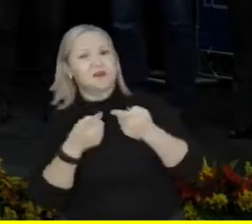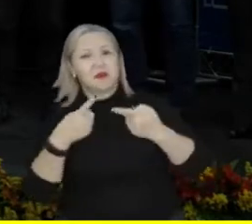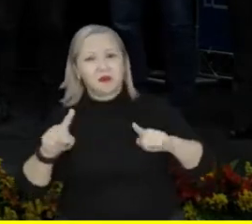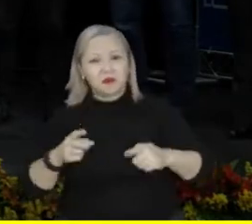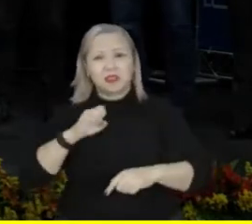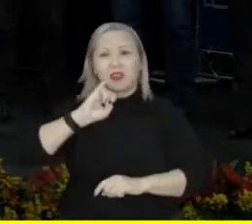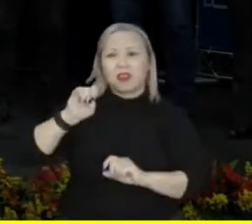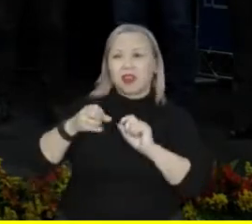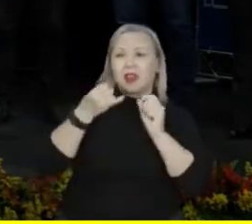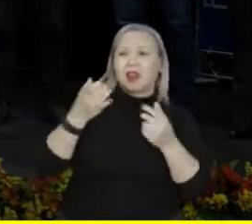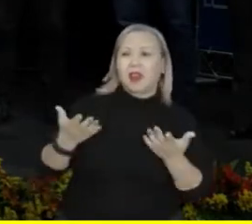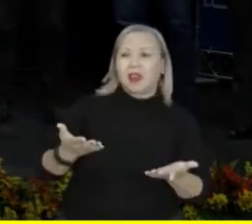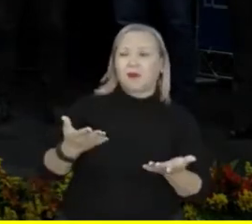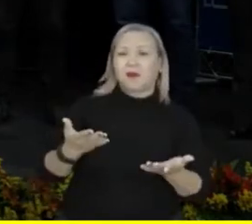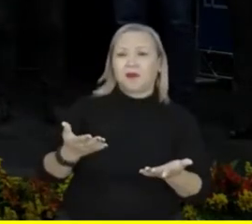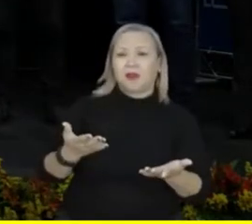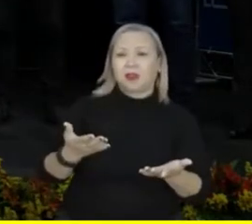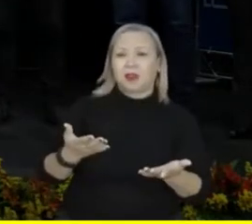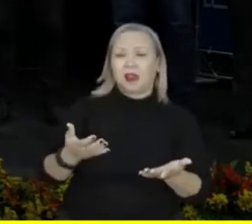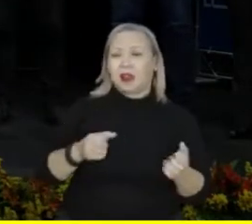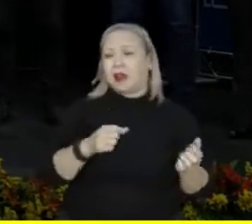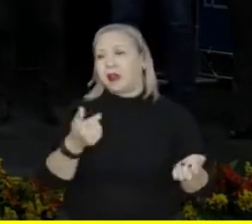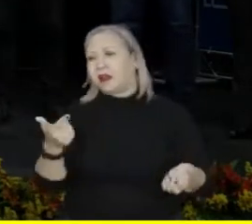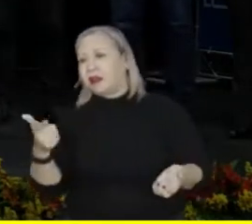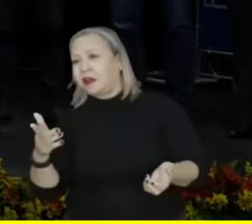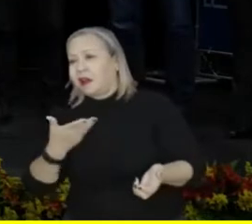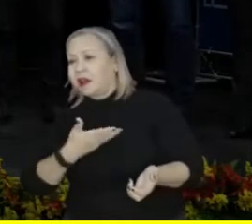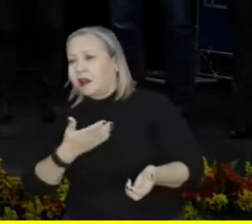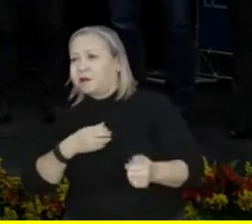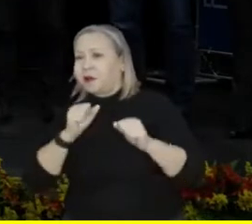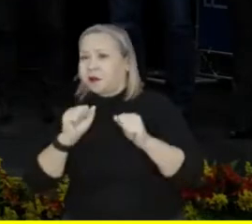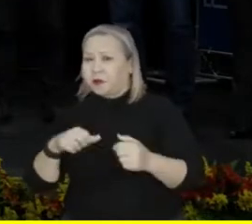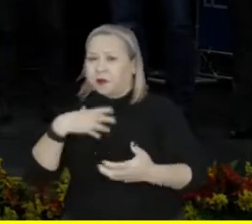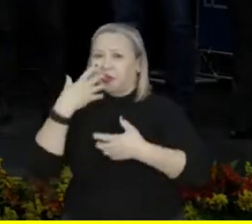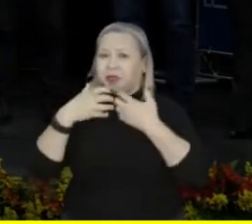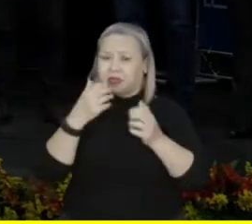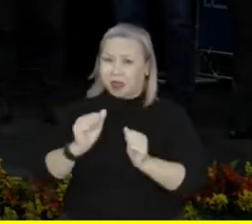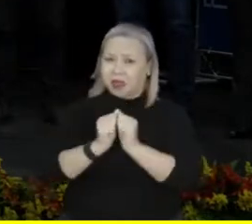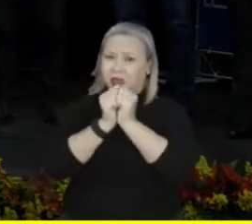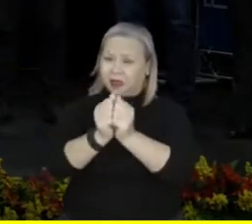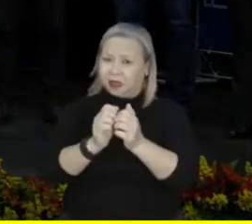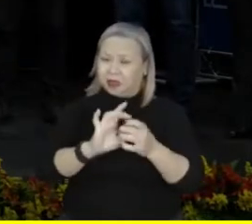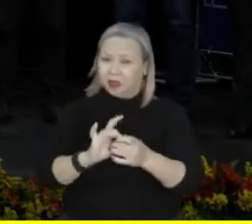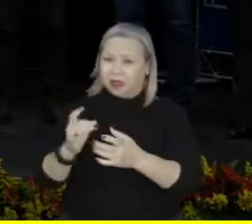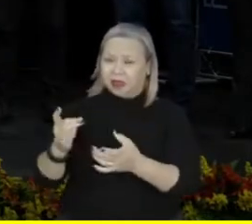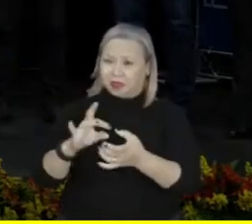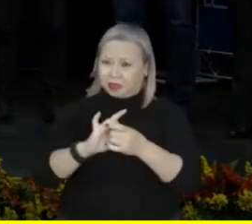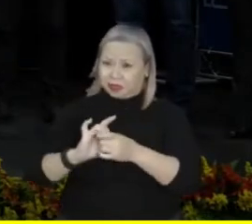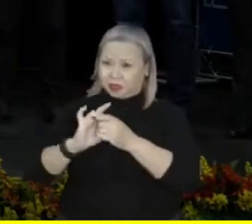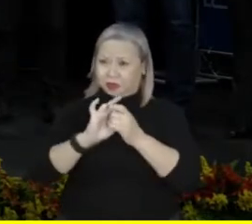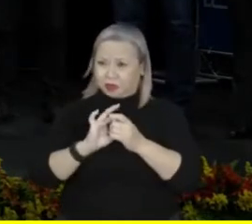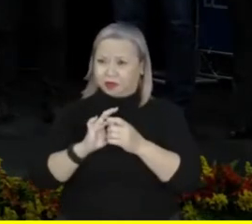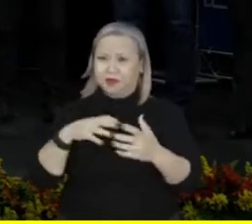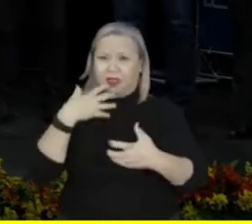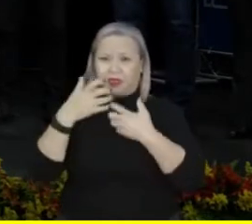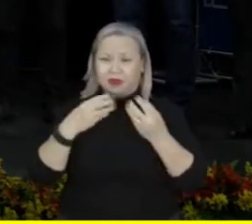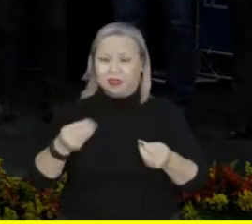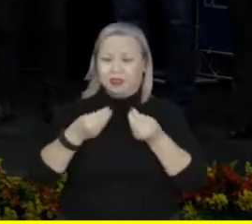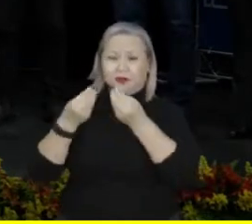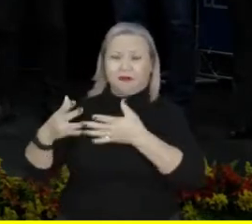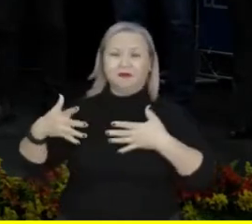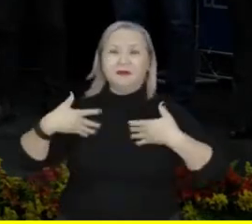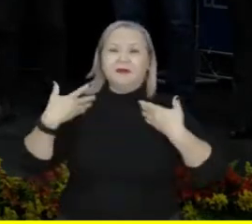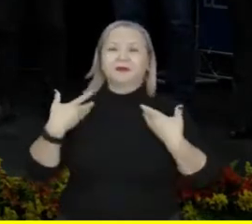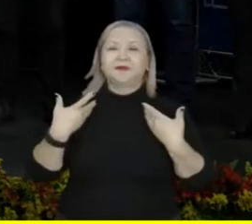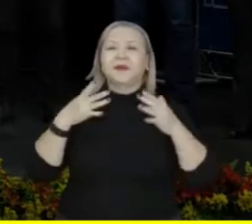canela que tá aqui que ela pode cantar ela pode subir com você cantar no palco para que a gente devolva alegria é apenas uma